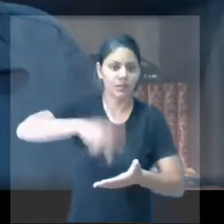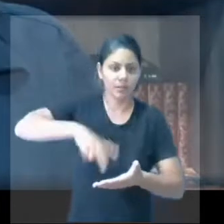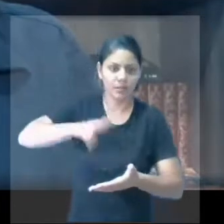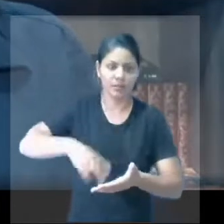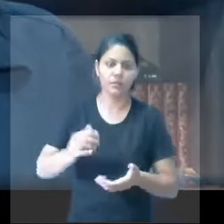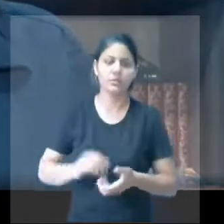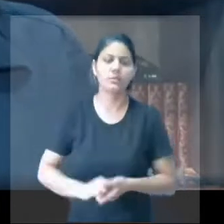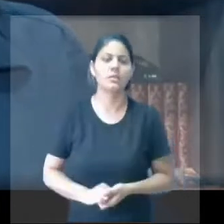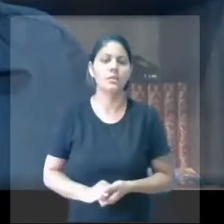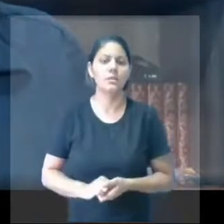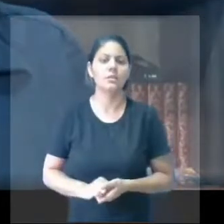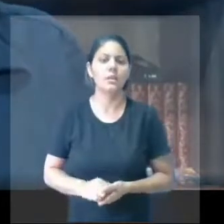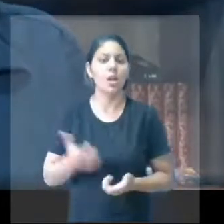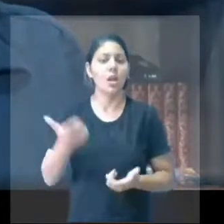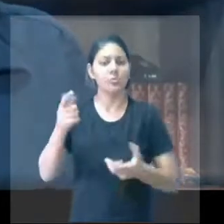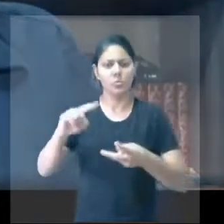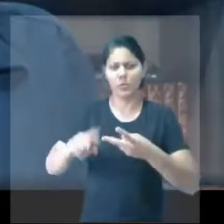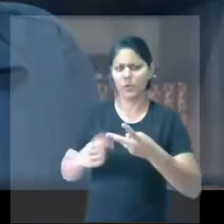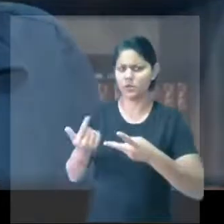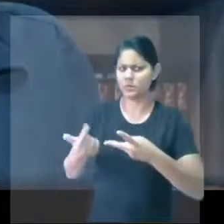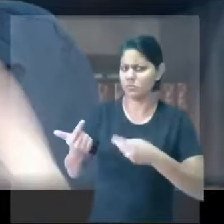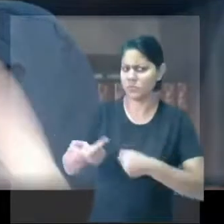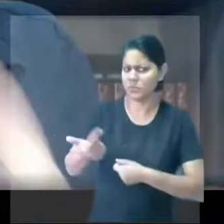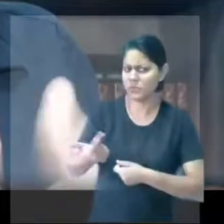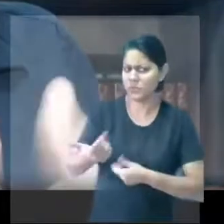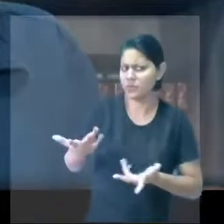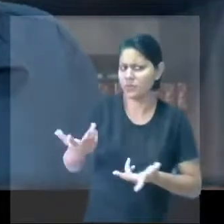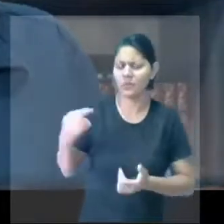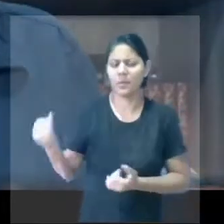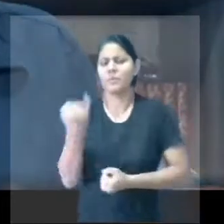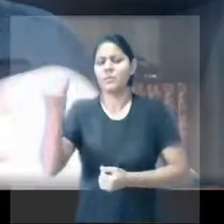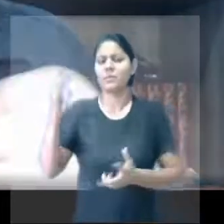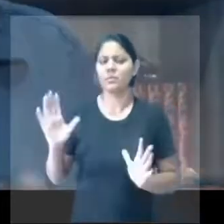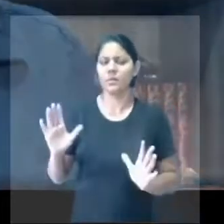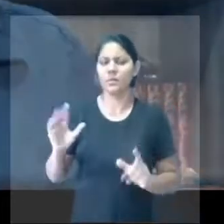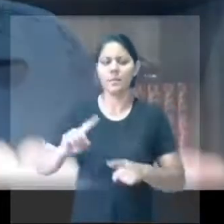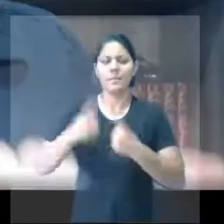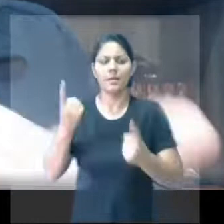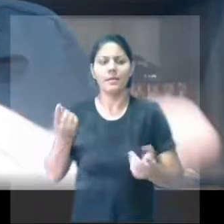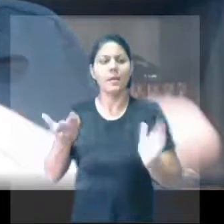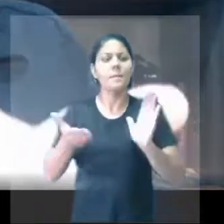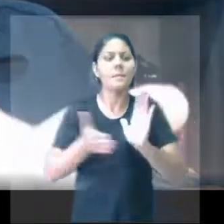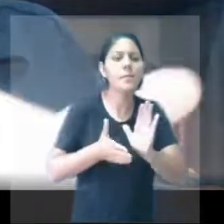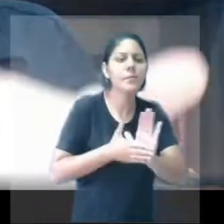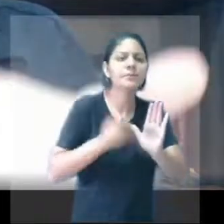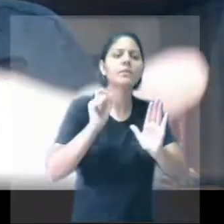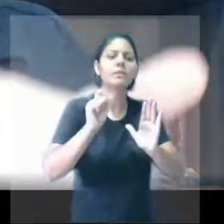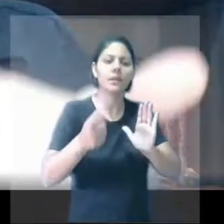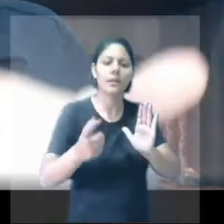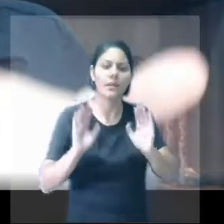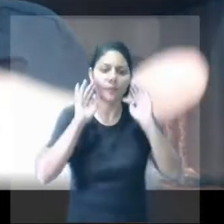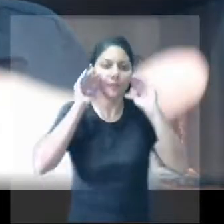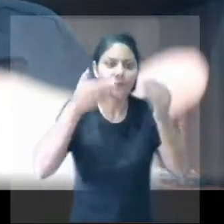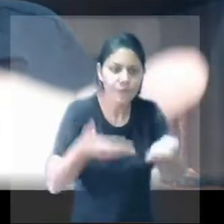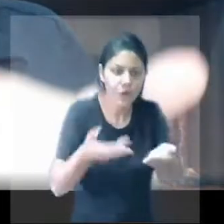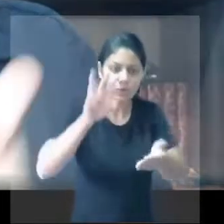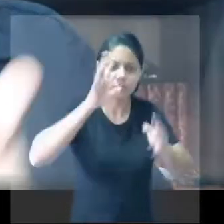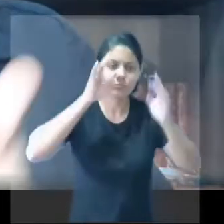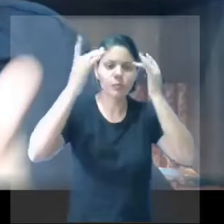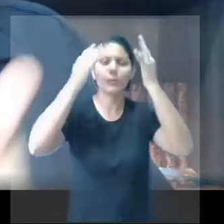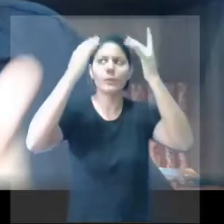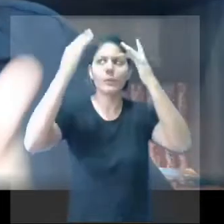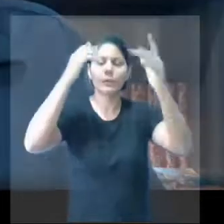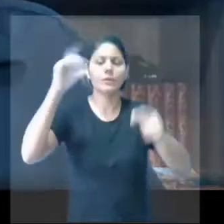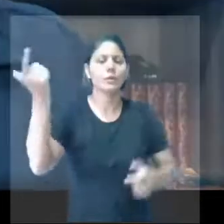clássica, ele se torna secundário na medida que você tem um propósito. Esse propósito é justamente um propósito reflexivo,